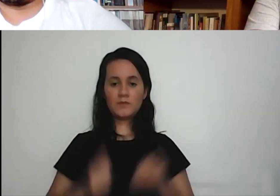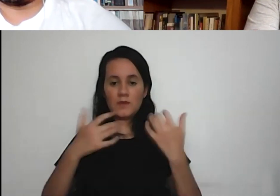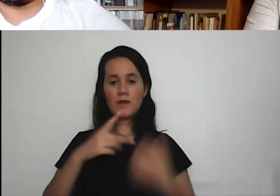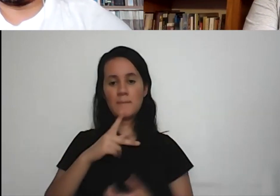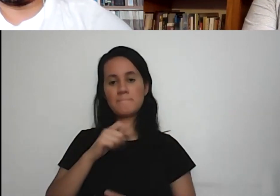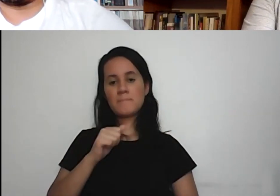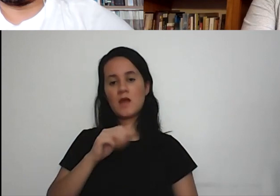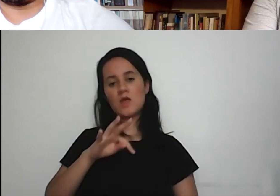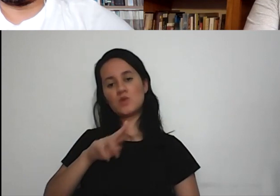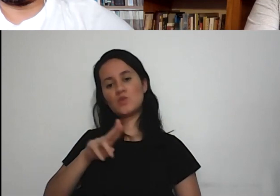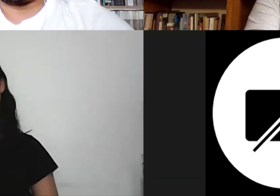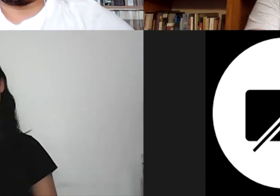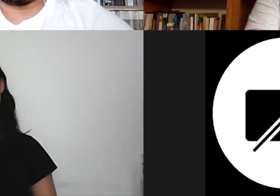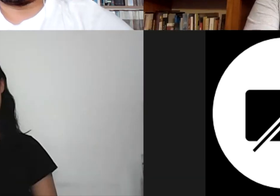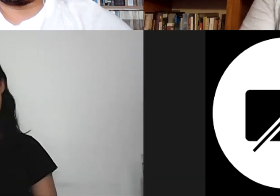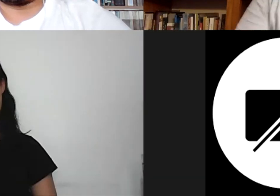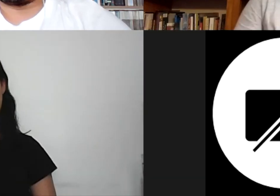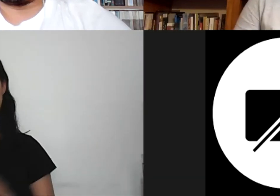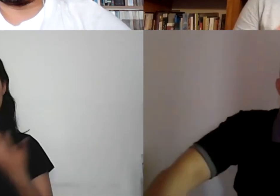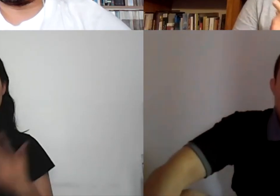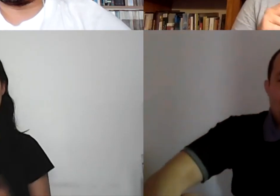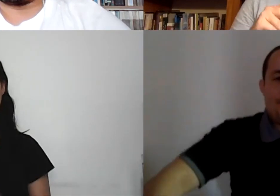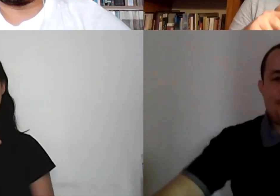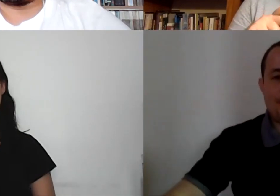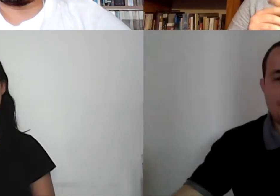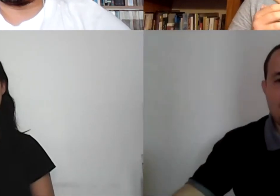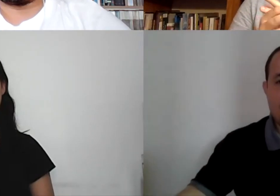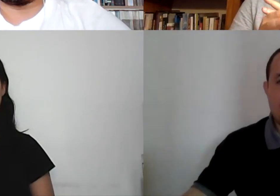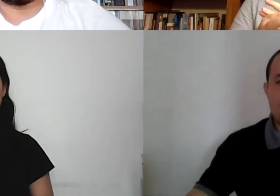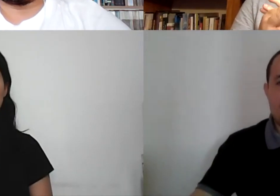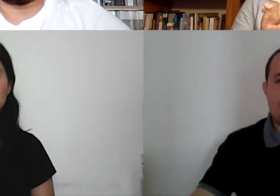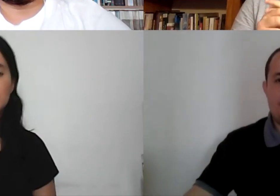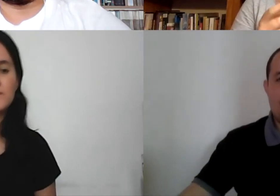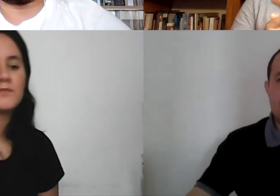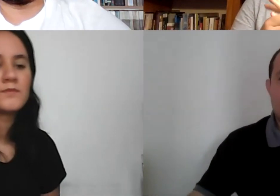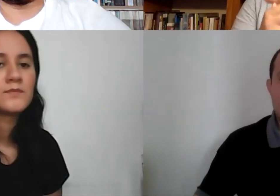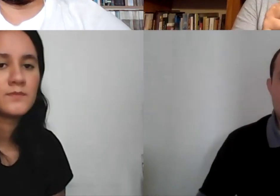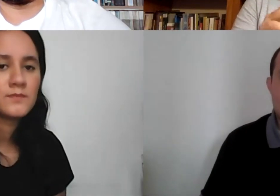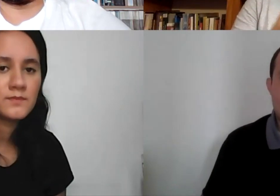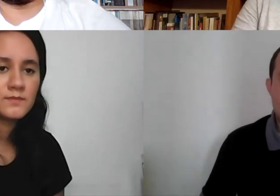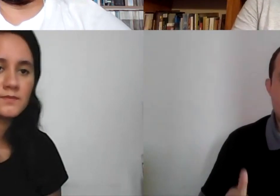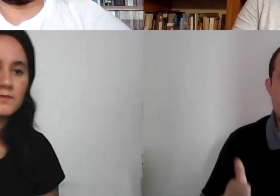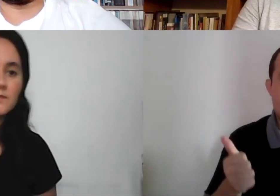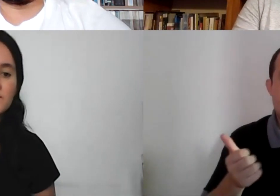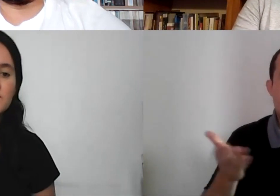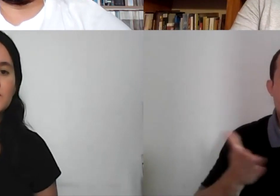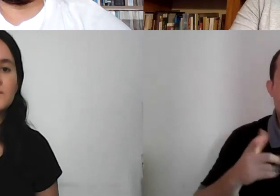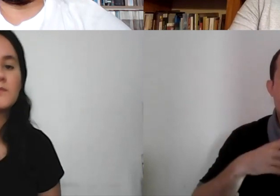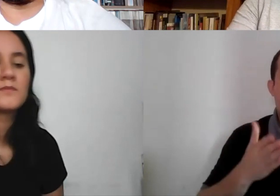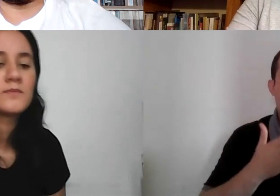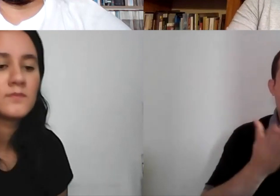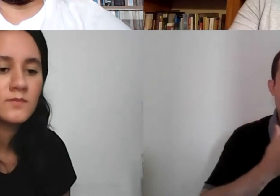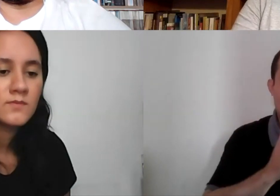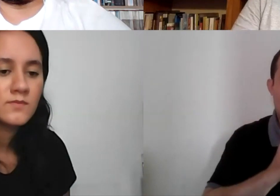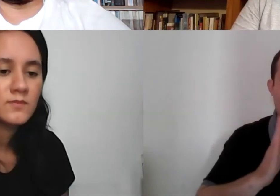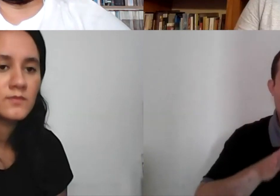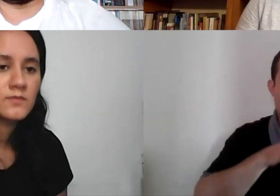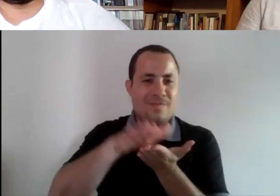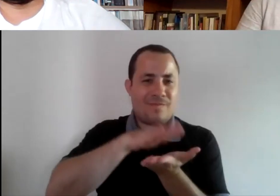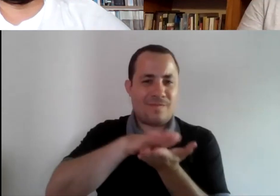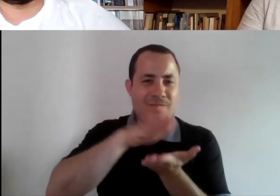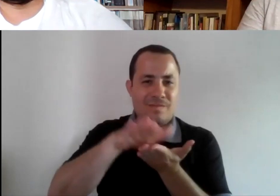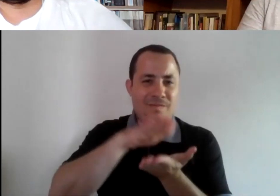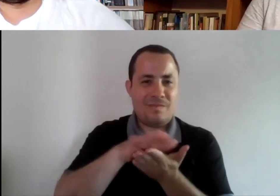por exemplo, e o Eduardo Lacerda, o editor, publica uma quantidade muito grande de livros, algo em torno de 150,